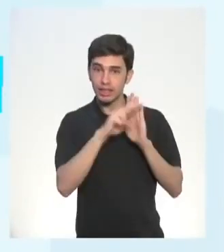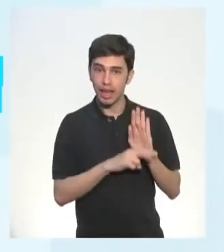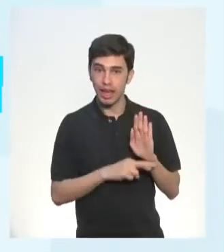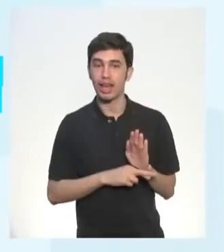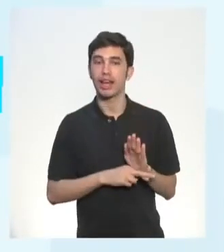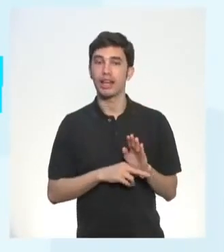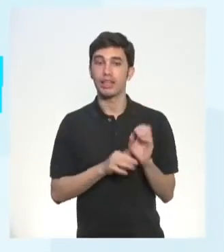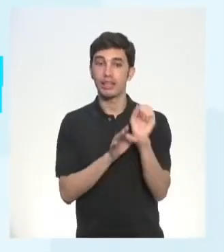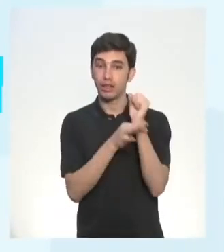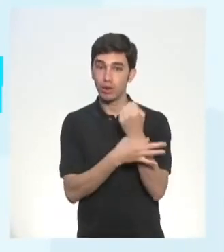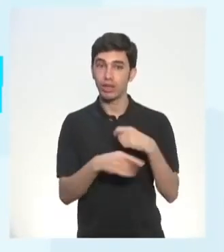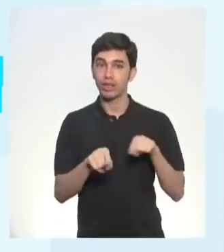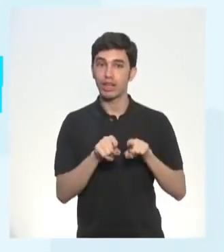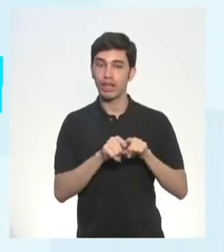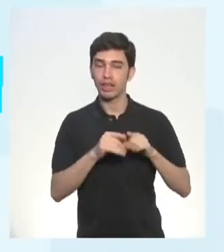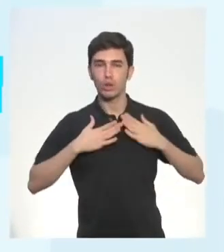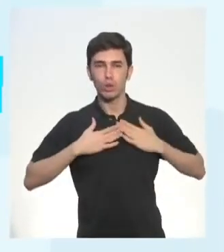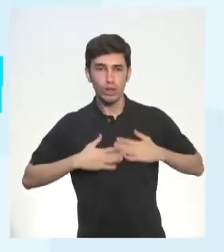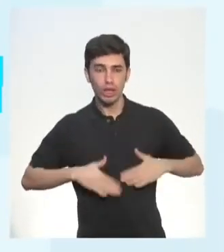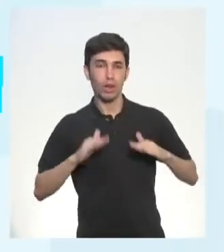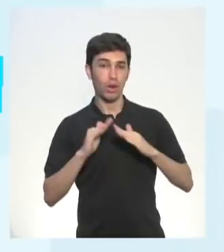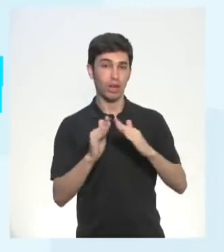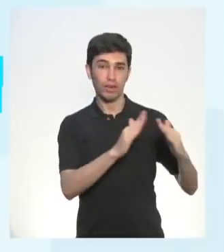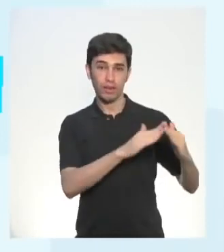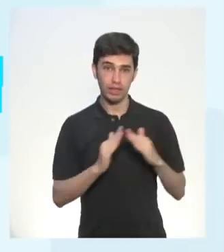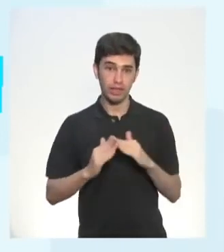entre vizinhos. E existe o decreto de